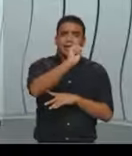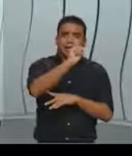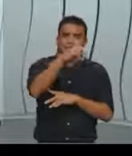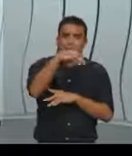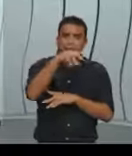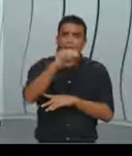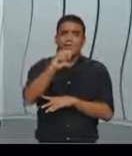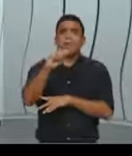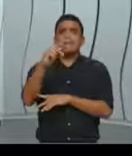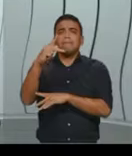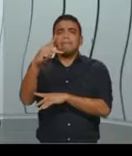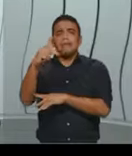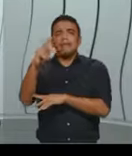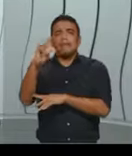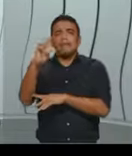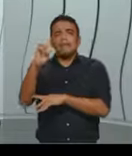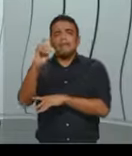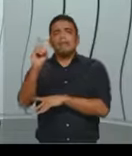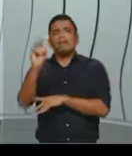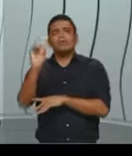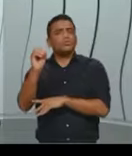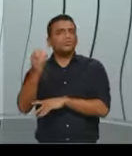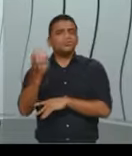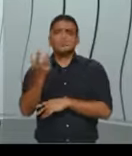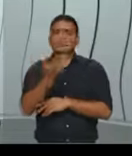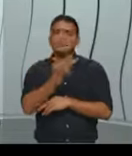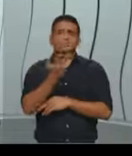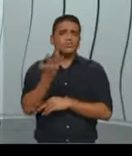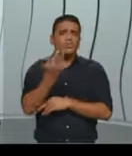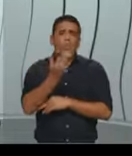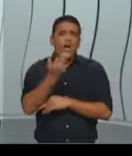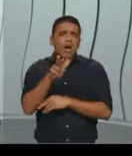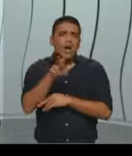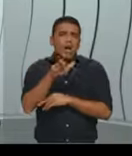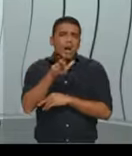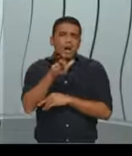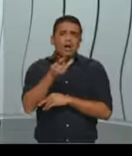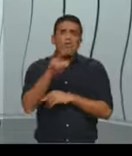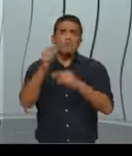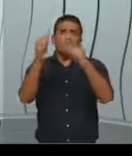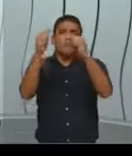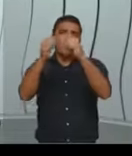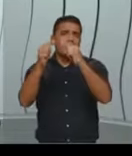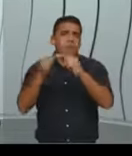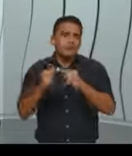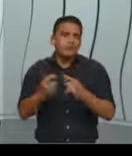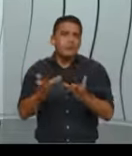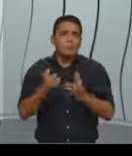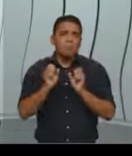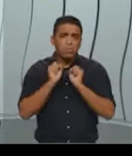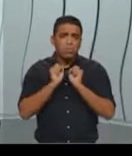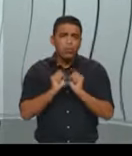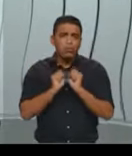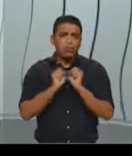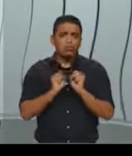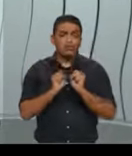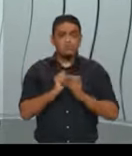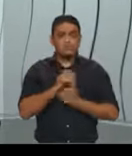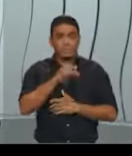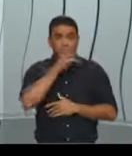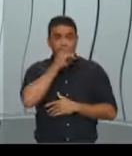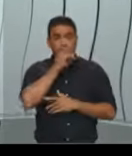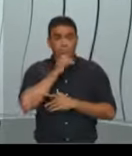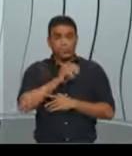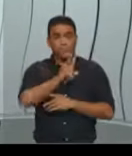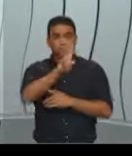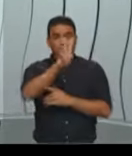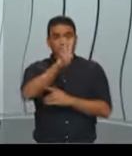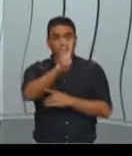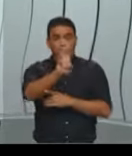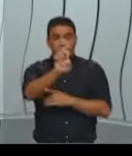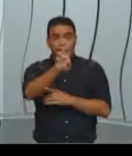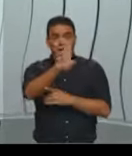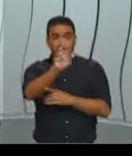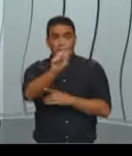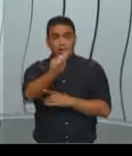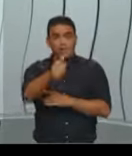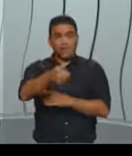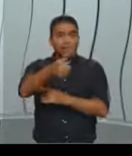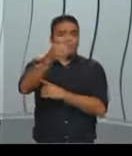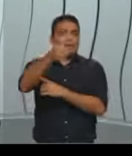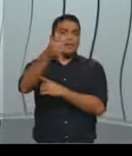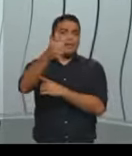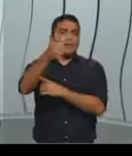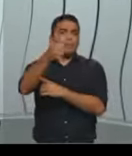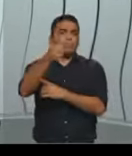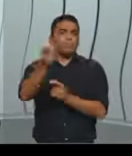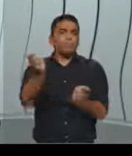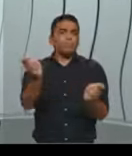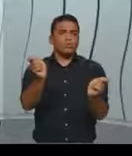mesma coisa, tá bom? Agora vamos colocar a Vera como se tivesse ganhado o primeiro ingresso. Aqui, ó, tem